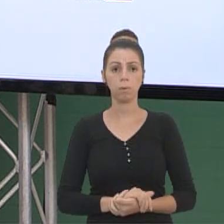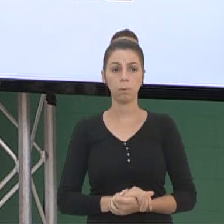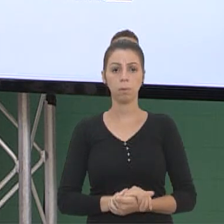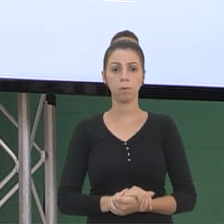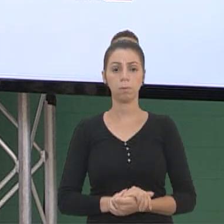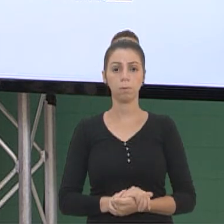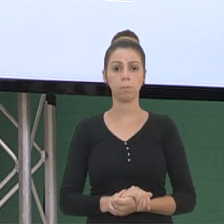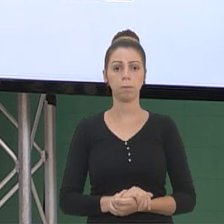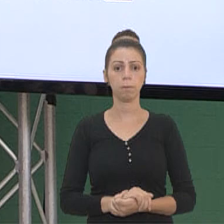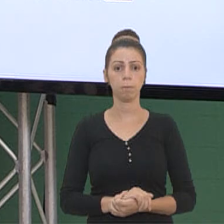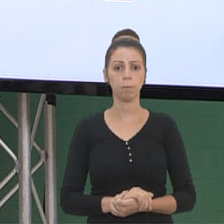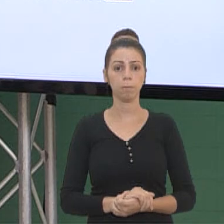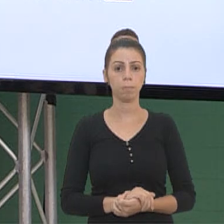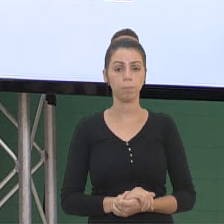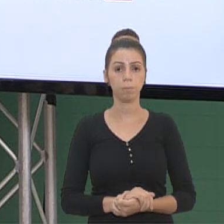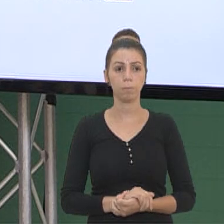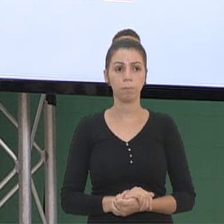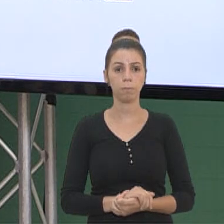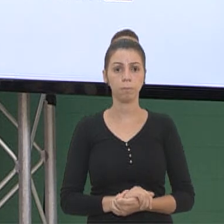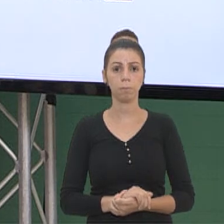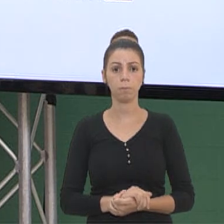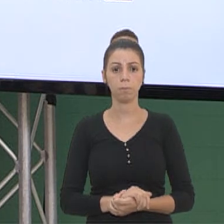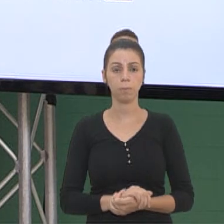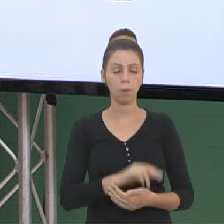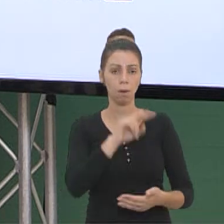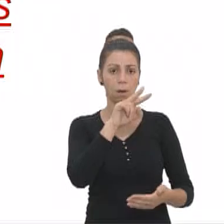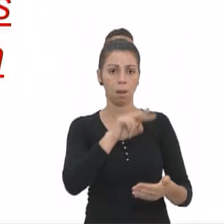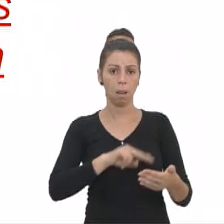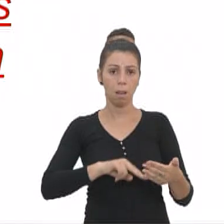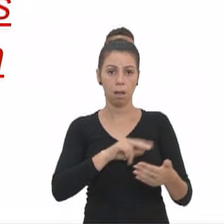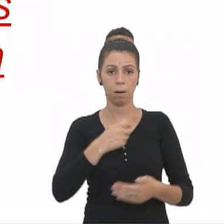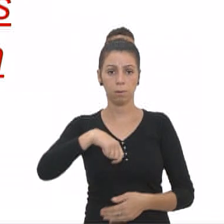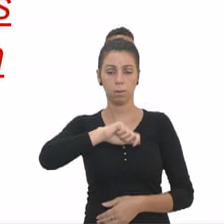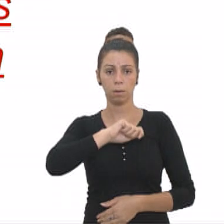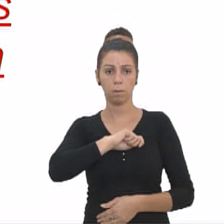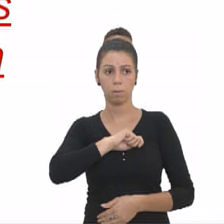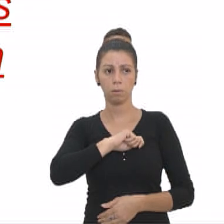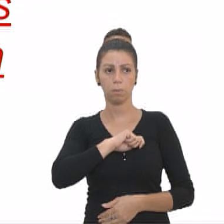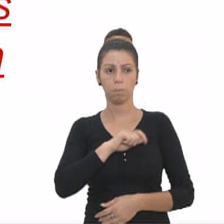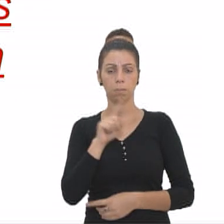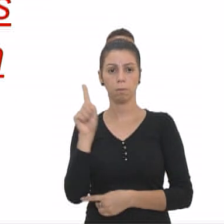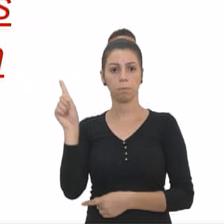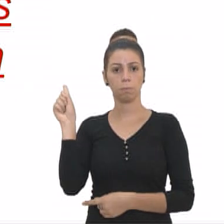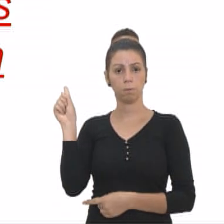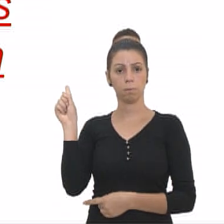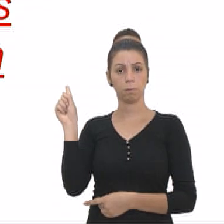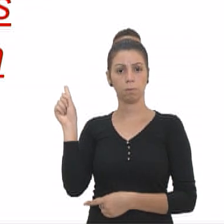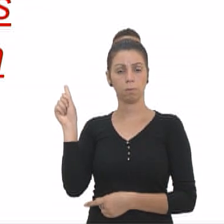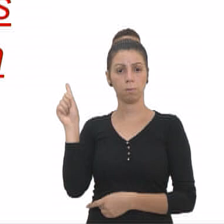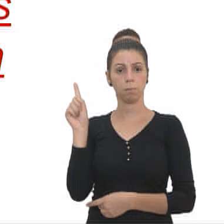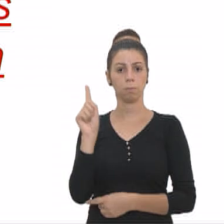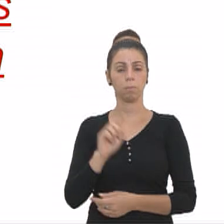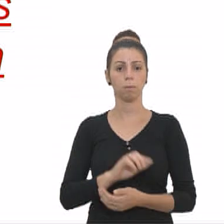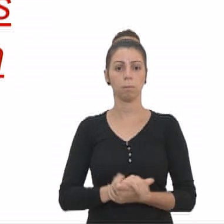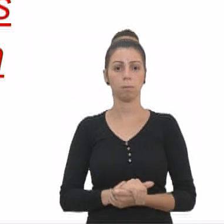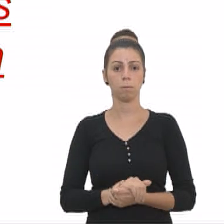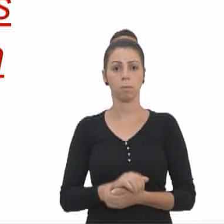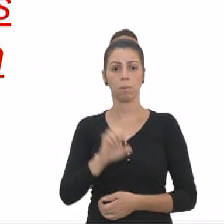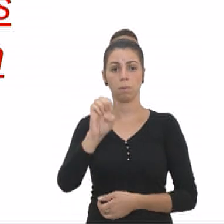estas formas. Vamos lá, ler. Es, utilizando tu ou